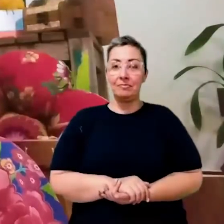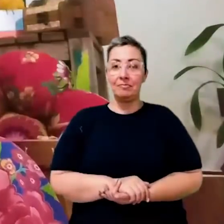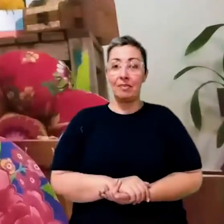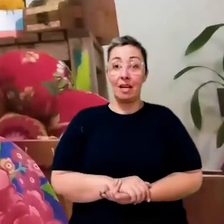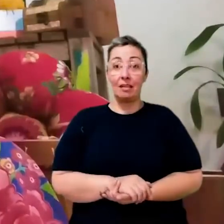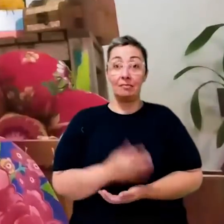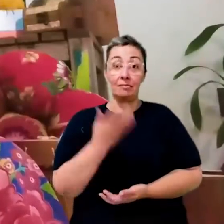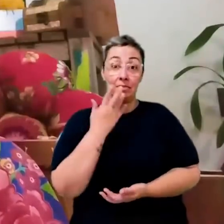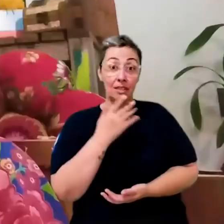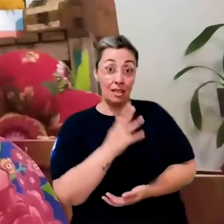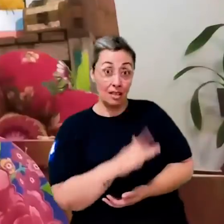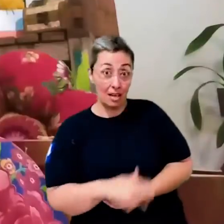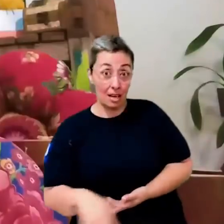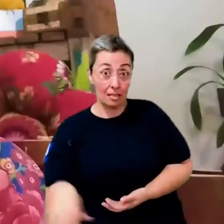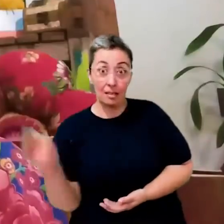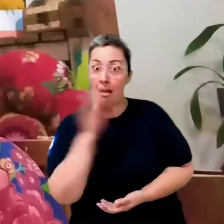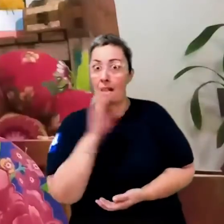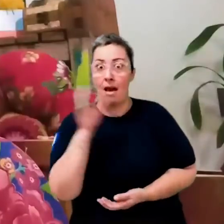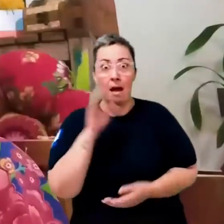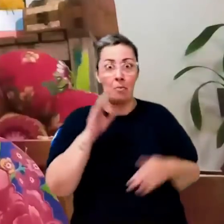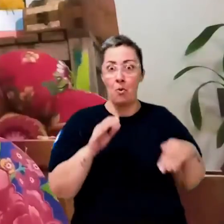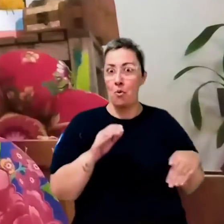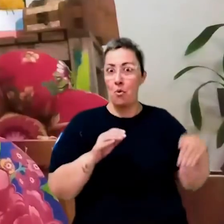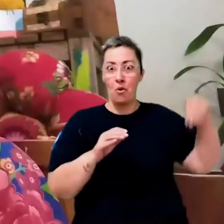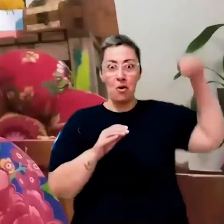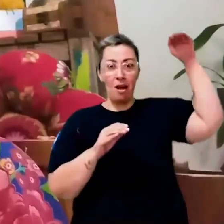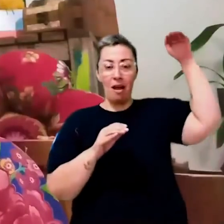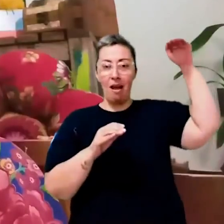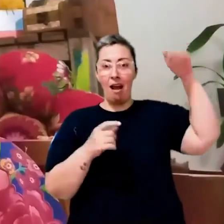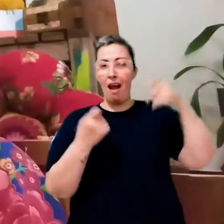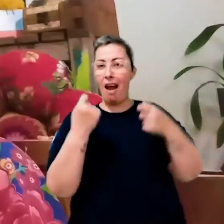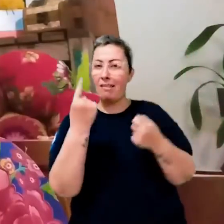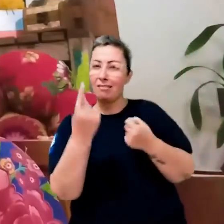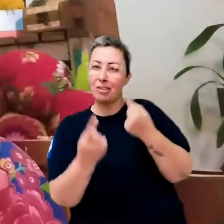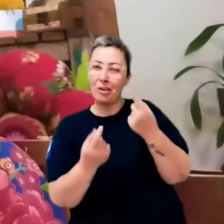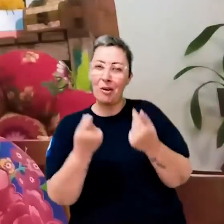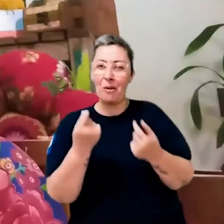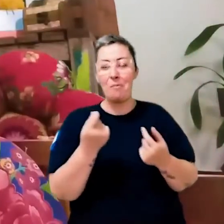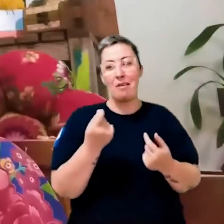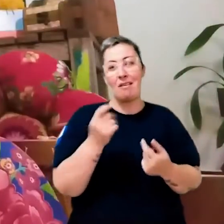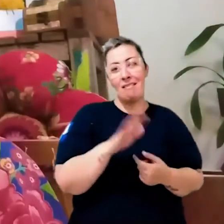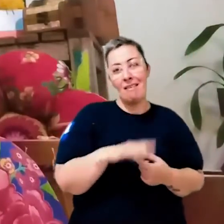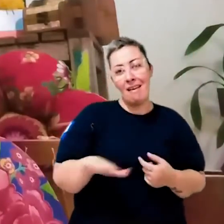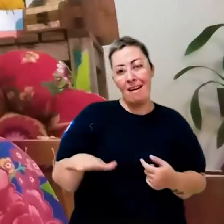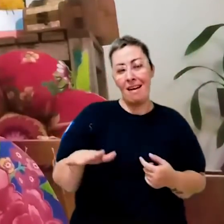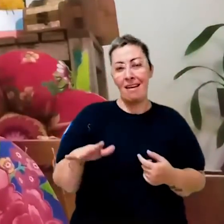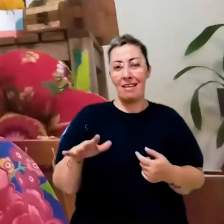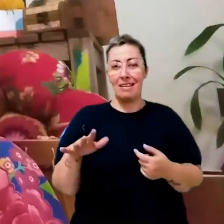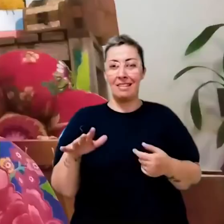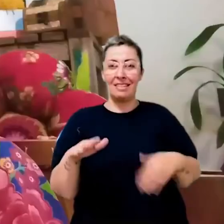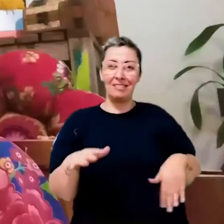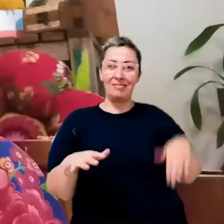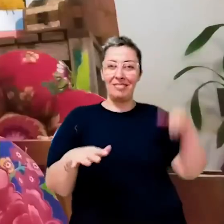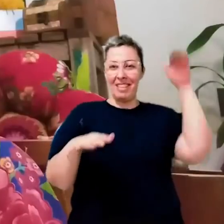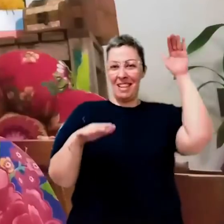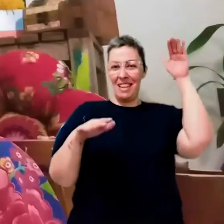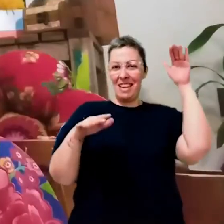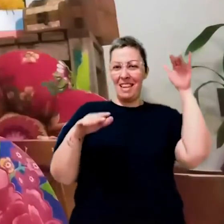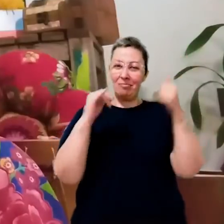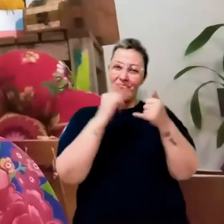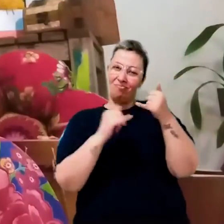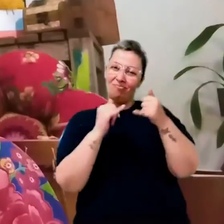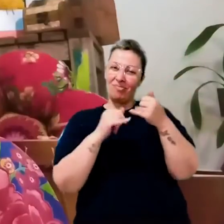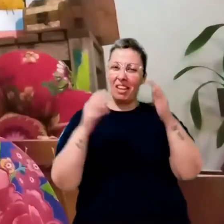As crianças têm pressa de crescer. Algumas crianças crescem, parecem felizes e